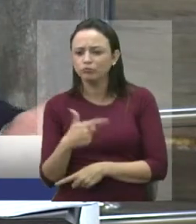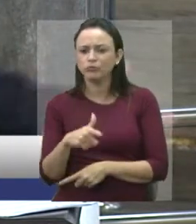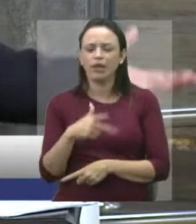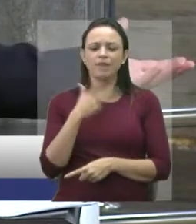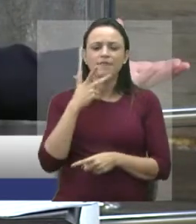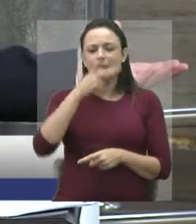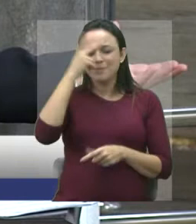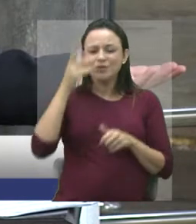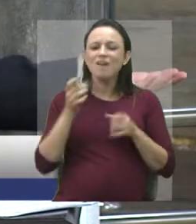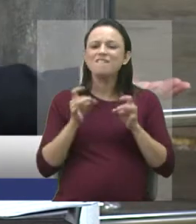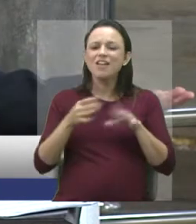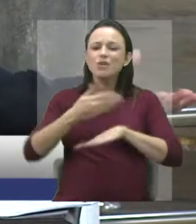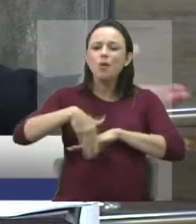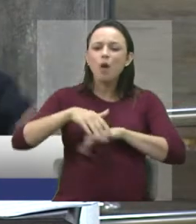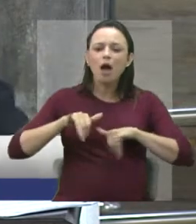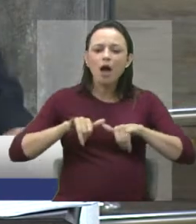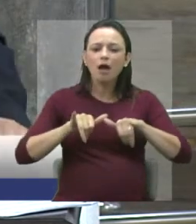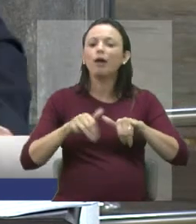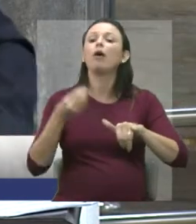ambulantes.